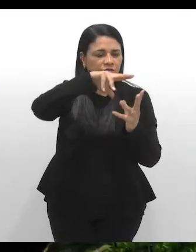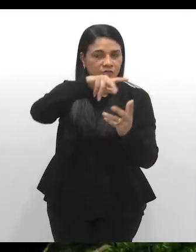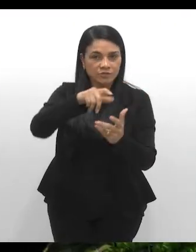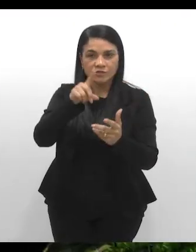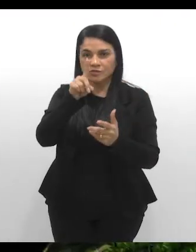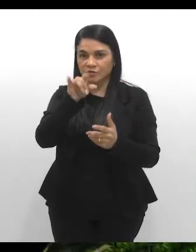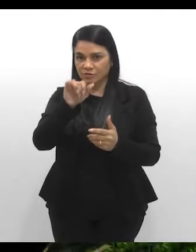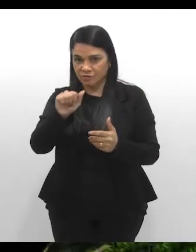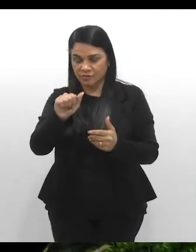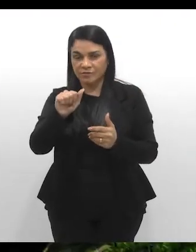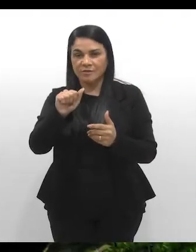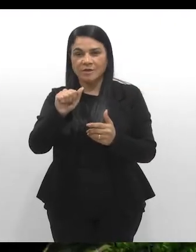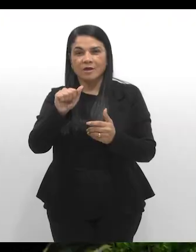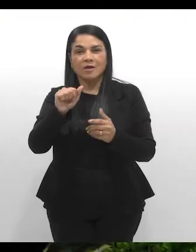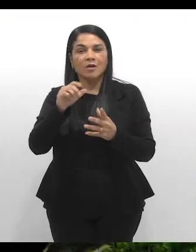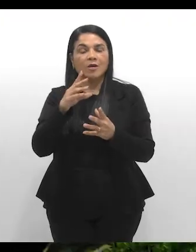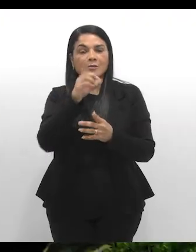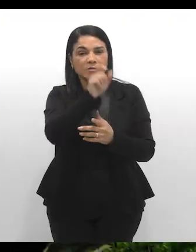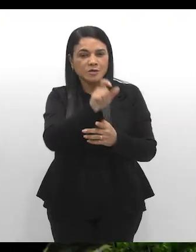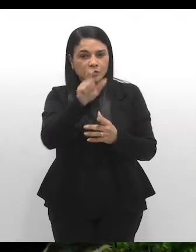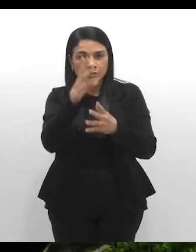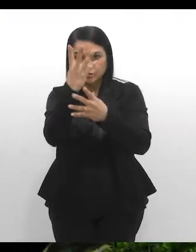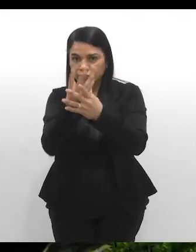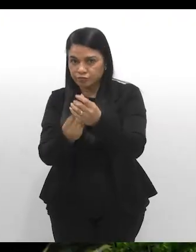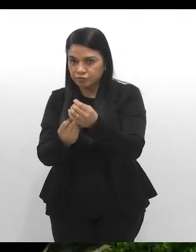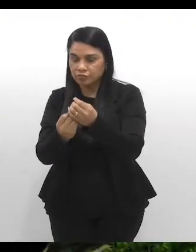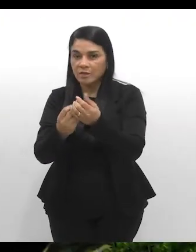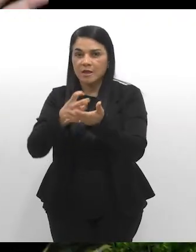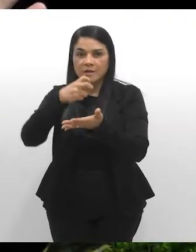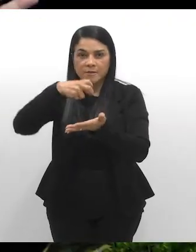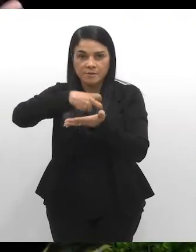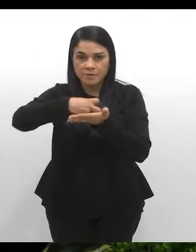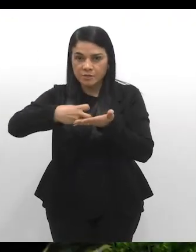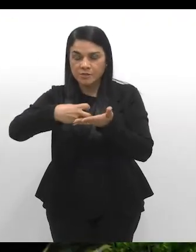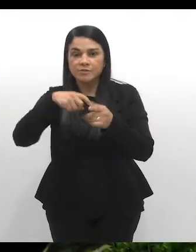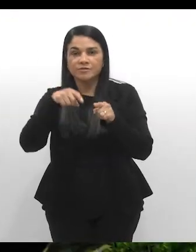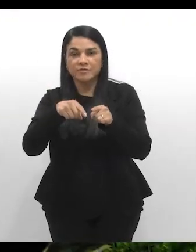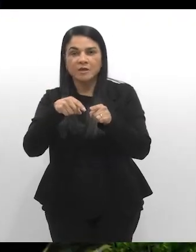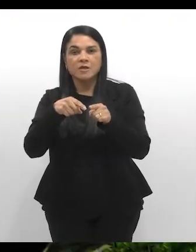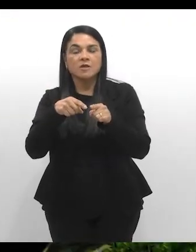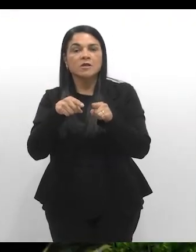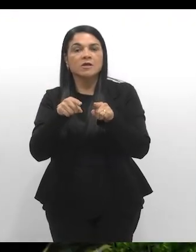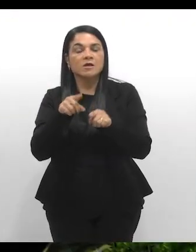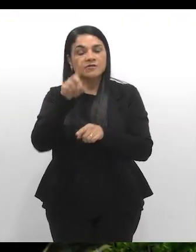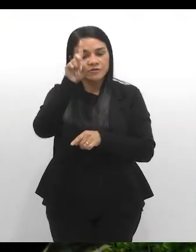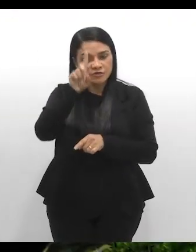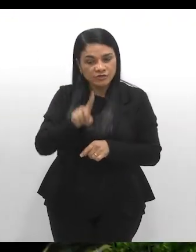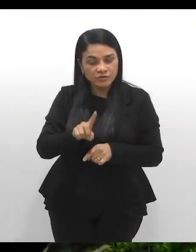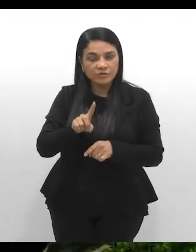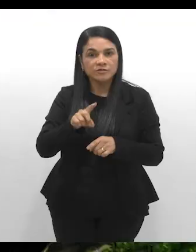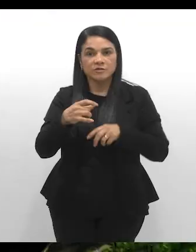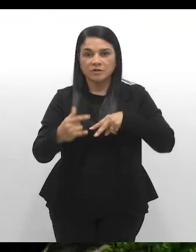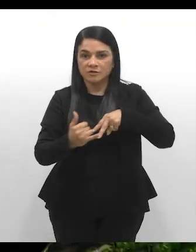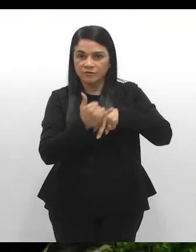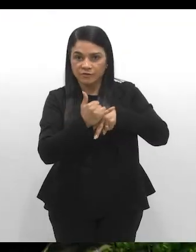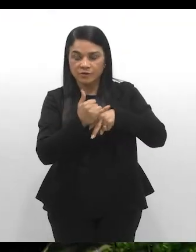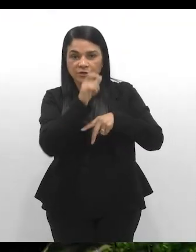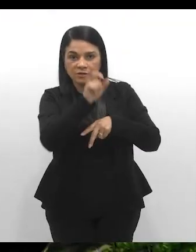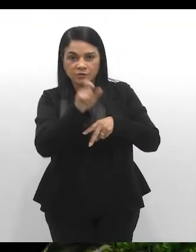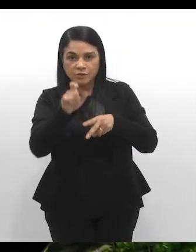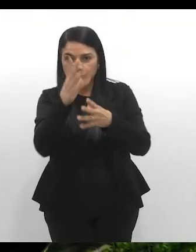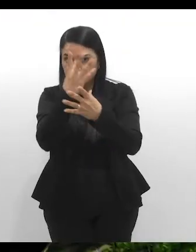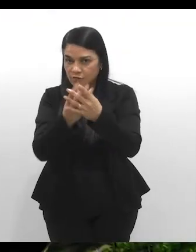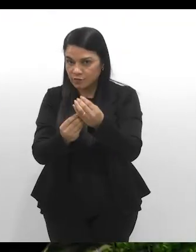Internacional em relação ao desaparecimento forçado, a proteção e a promoção dos direitos das vítimas do desaparecimento